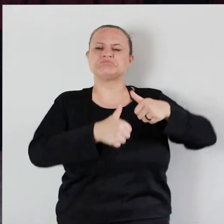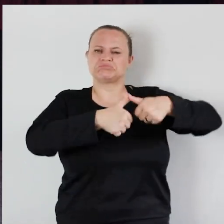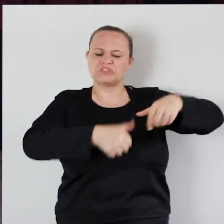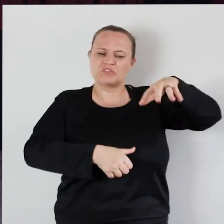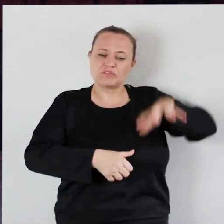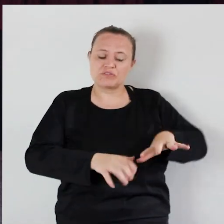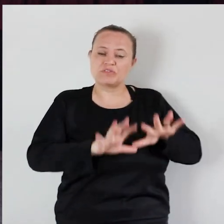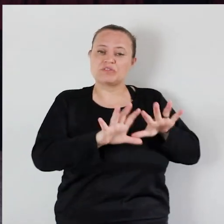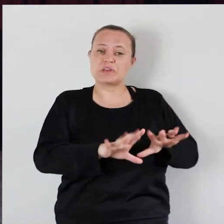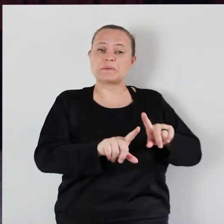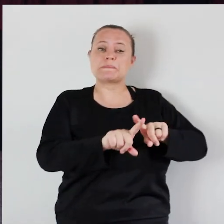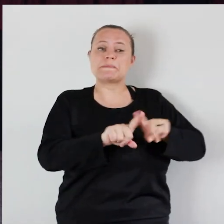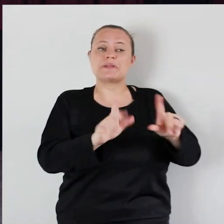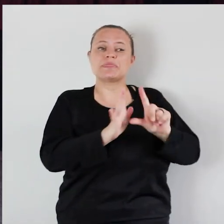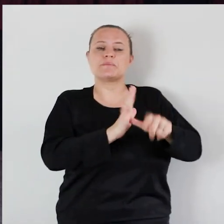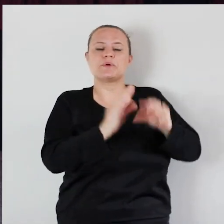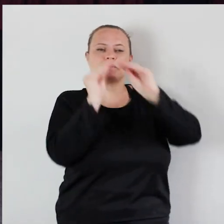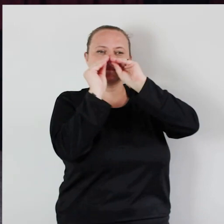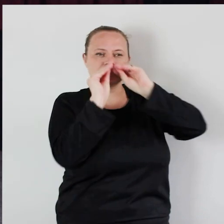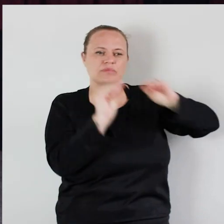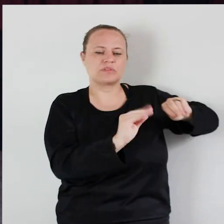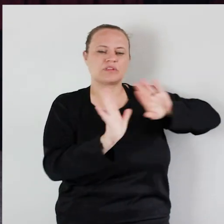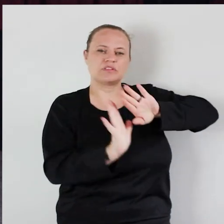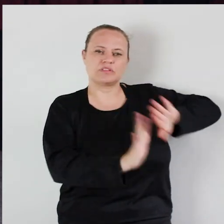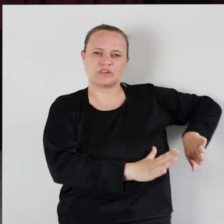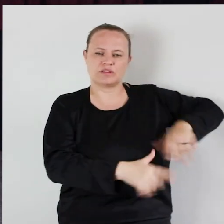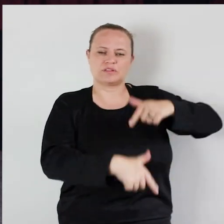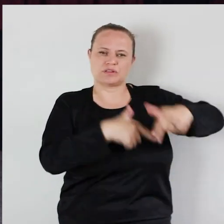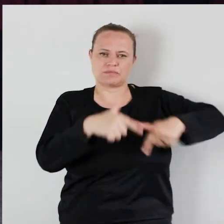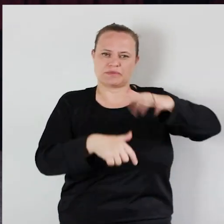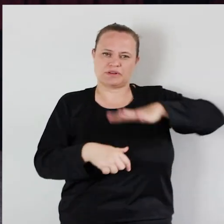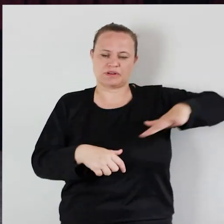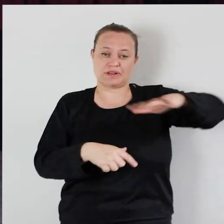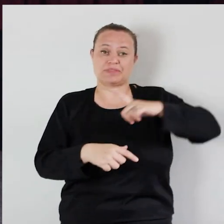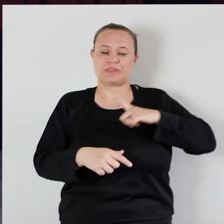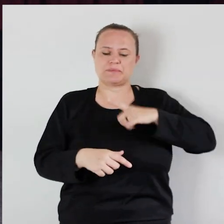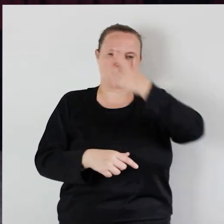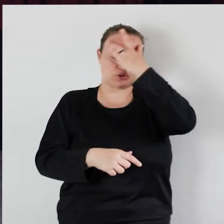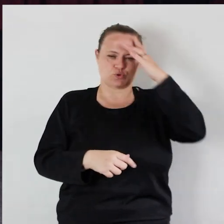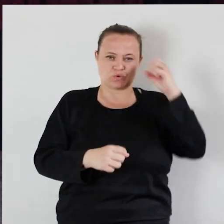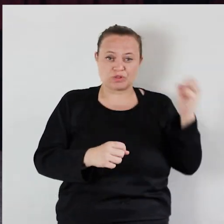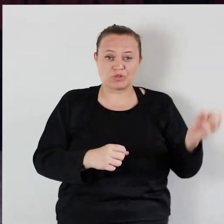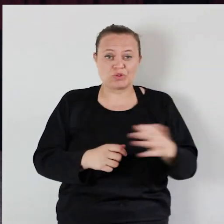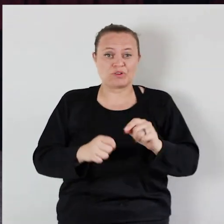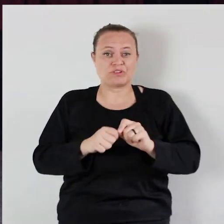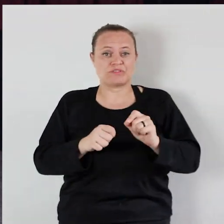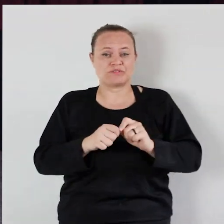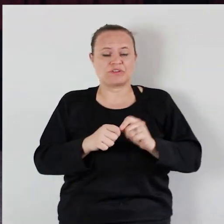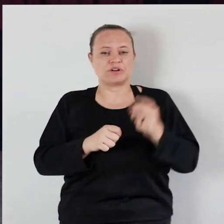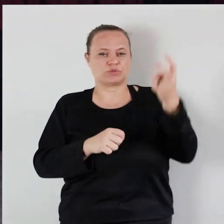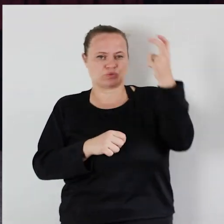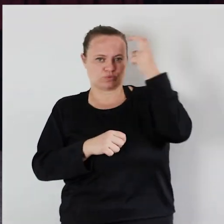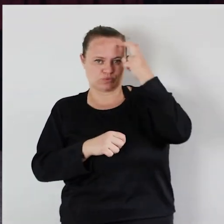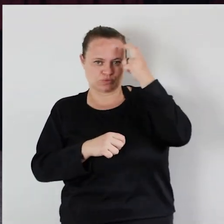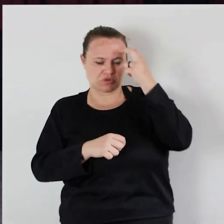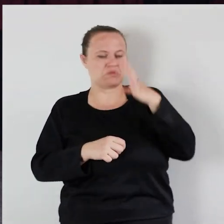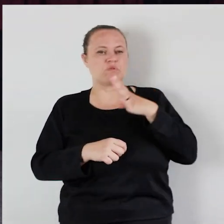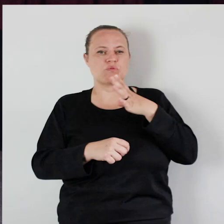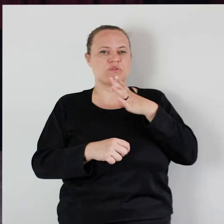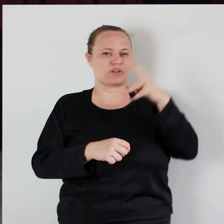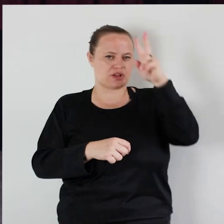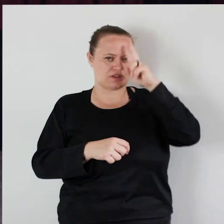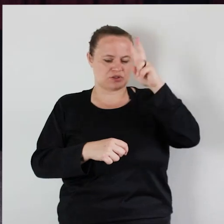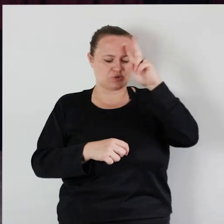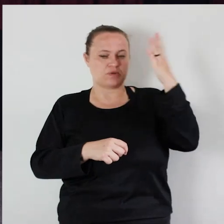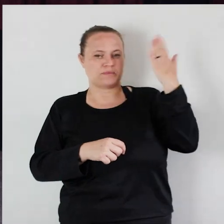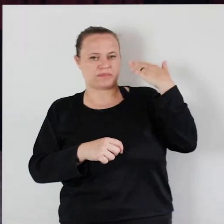que permanecem algum tempo e depois deixam de atuar no campo e aí tem os novos, né,